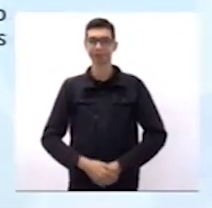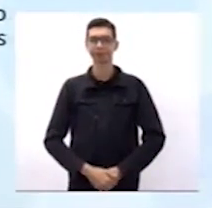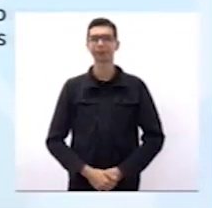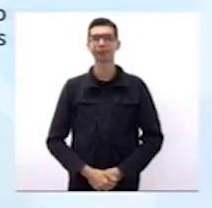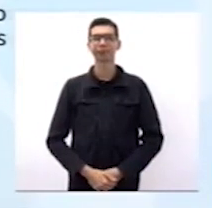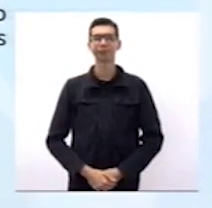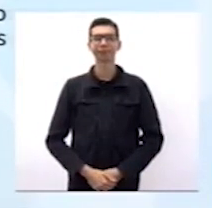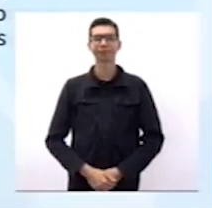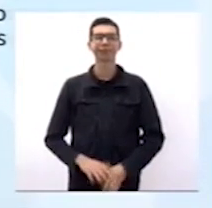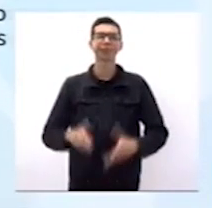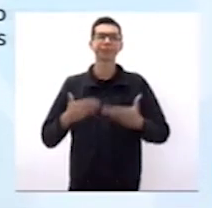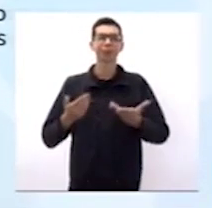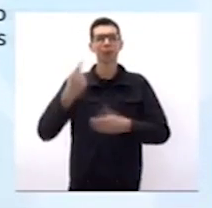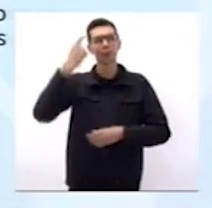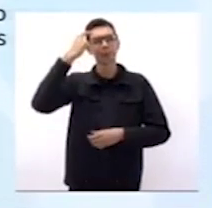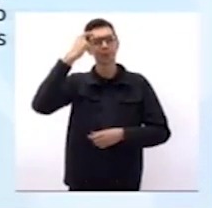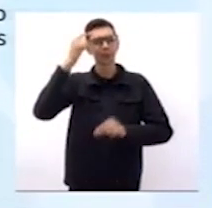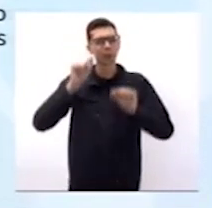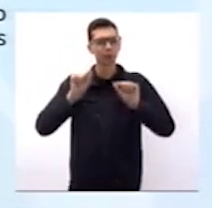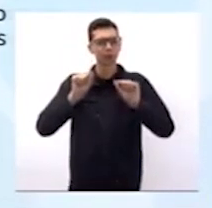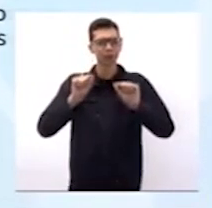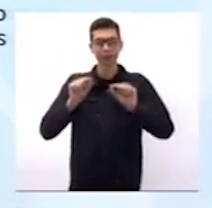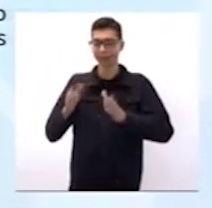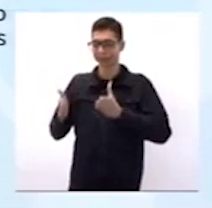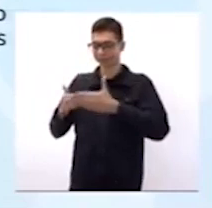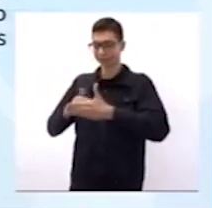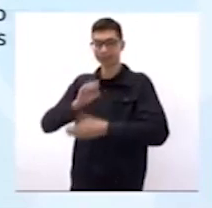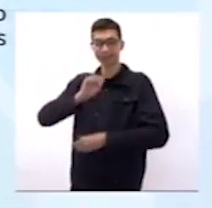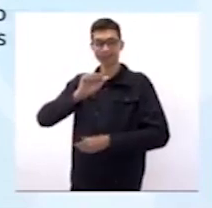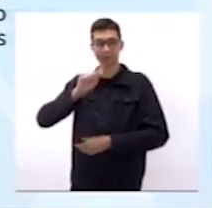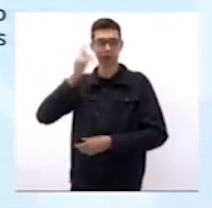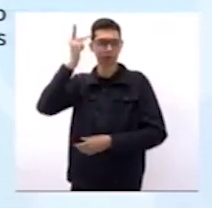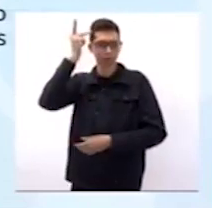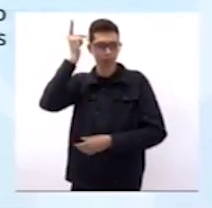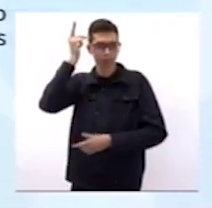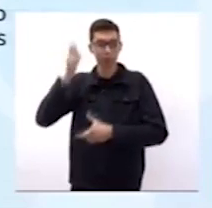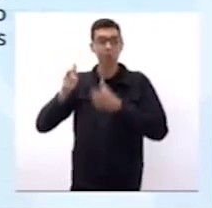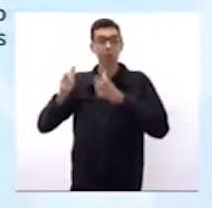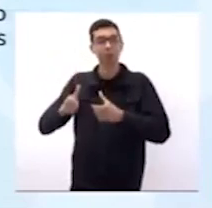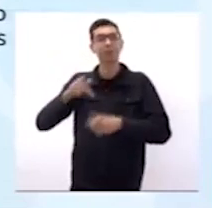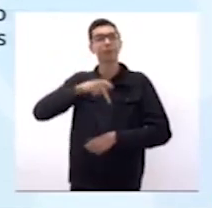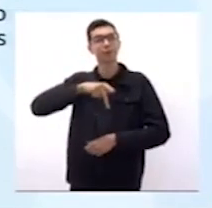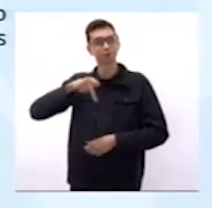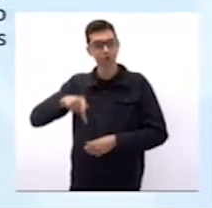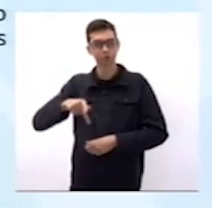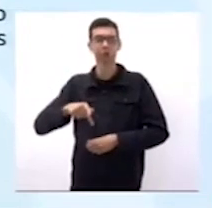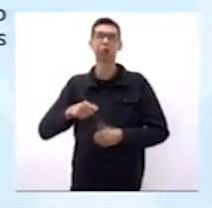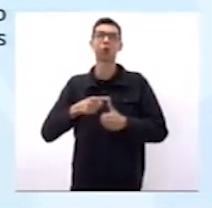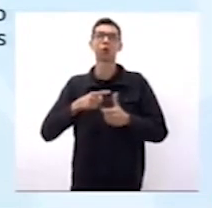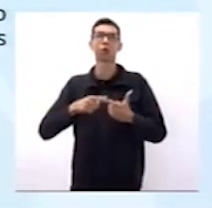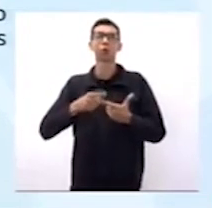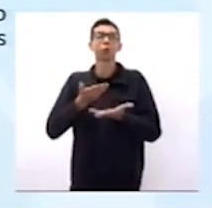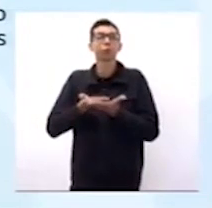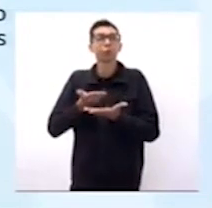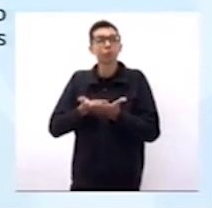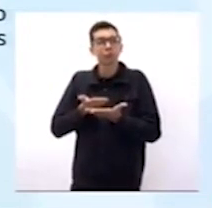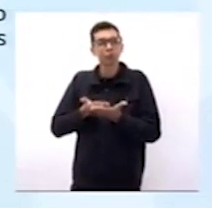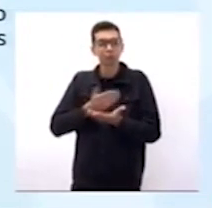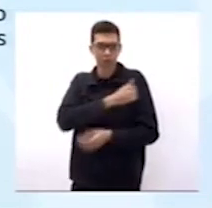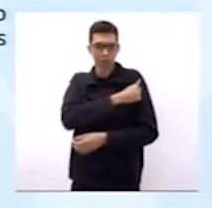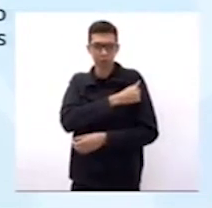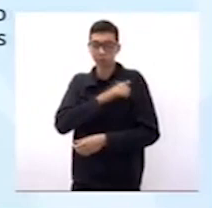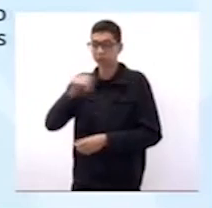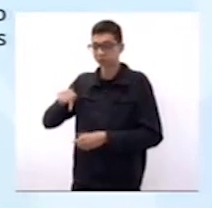Então, quando a gente pensa aí, ó, na sala de aula convencional, onde o professor e o estudante estão no mesmo espaço físico, onde o professor